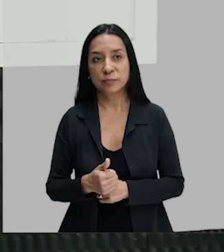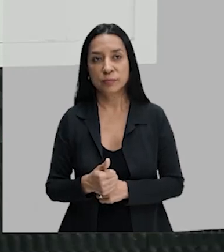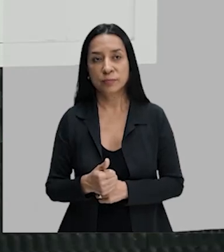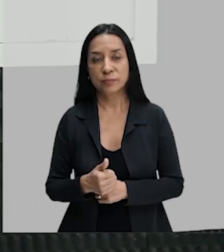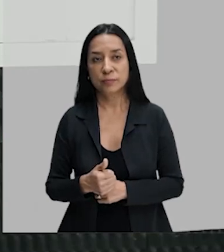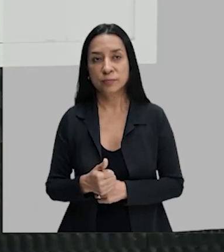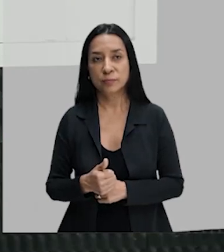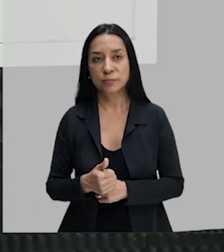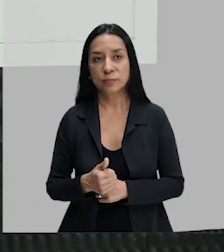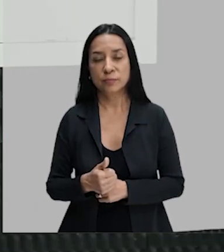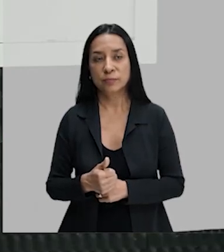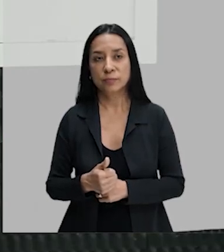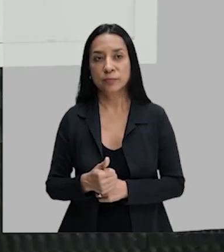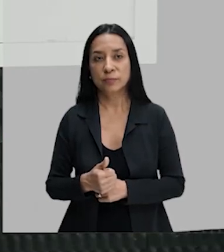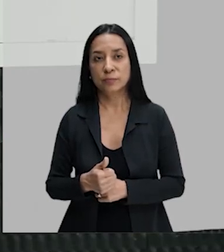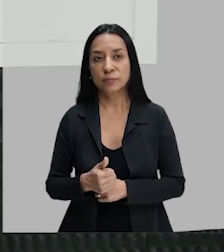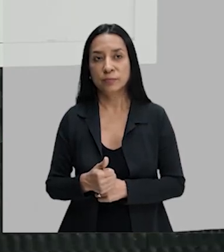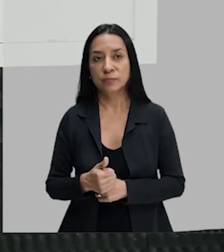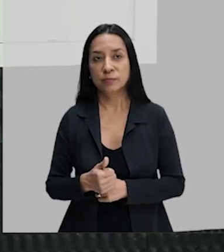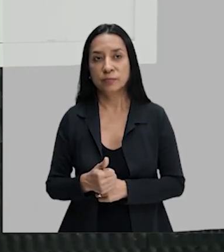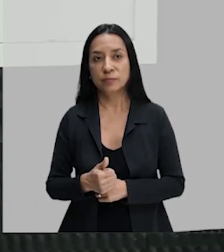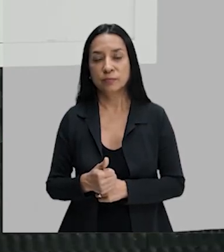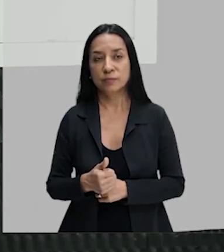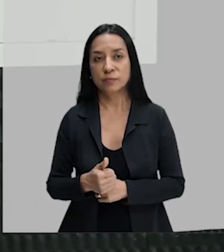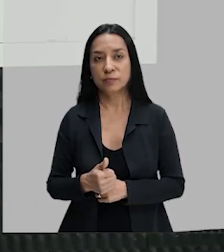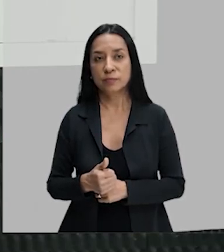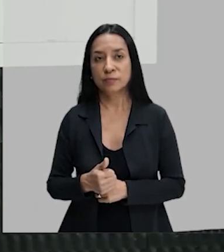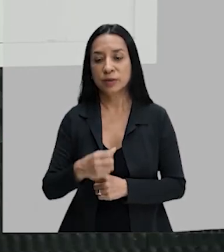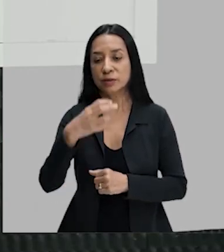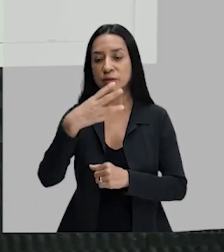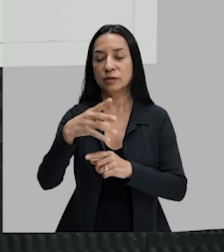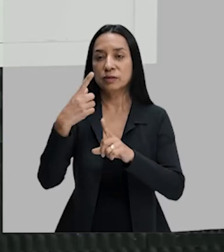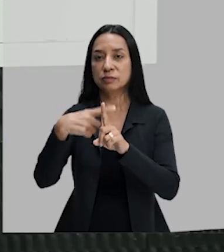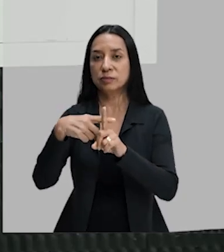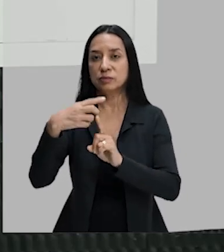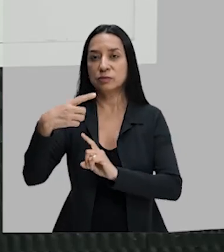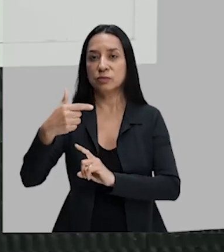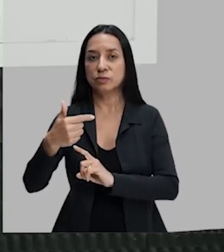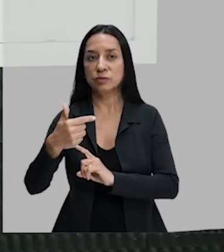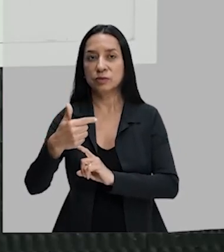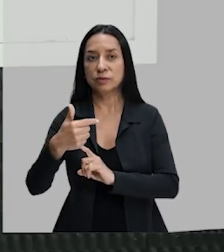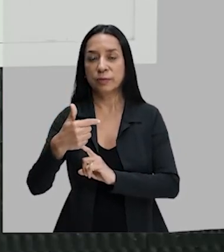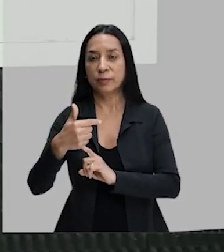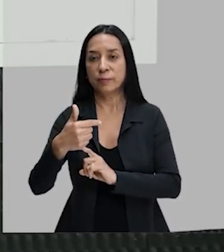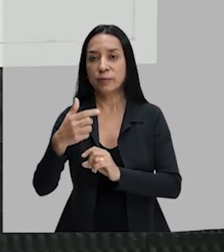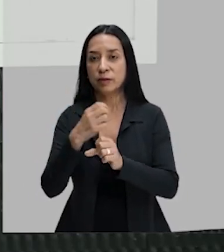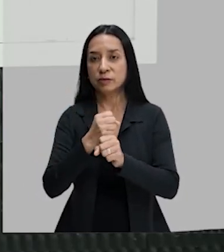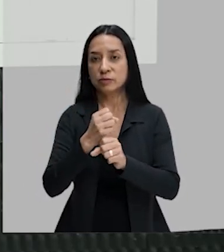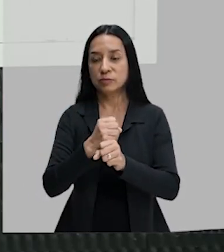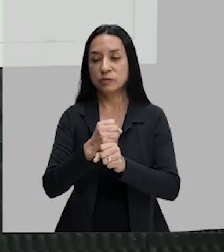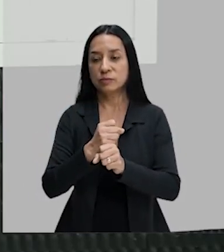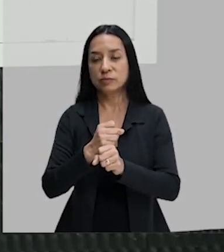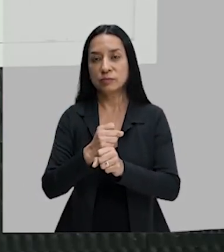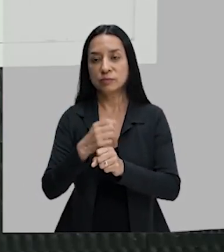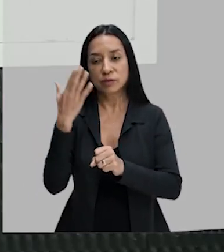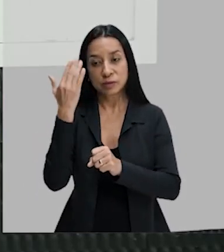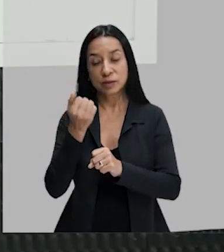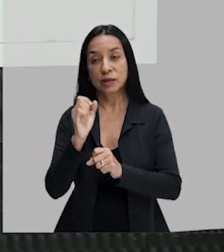Vamos fazer logo direto aqui. 3 mais 2, que é o somatório, né? Eu já sei que vai dar